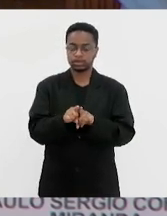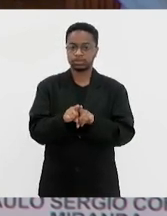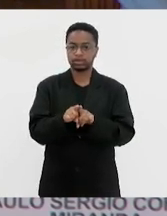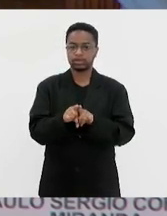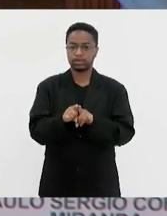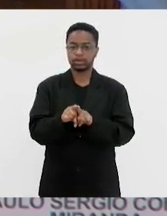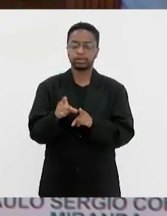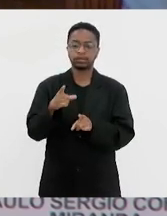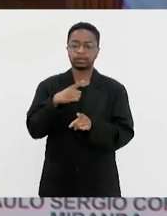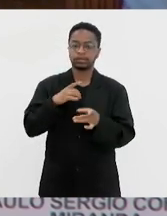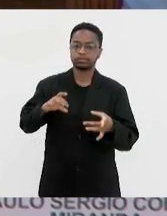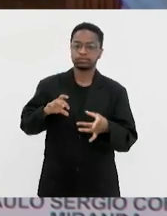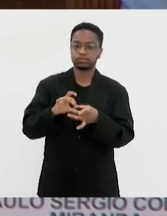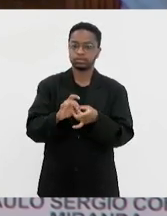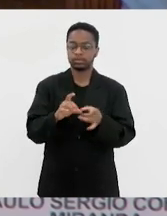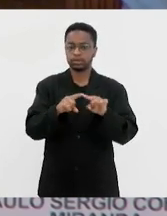gabinete.